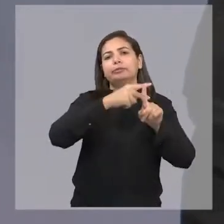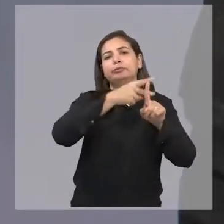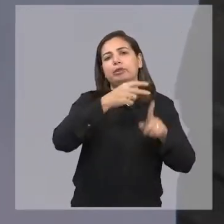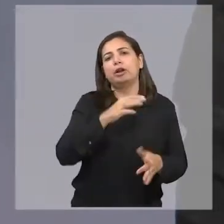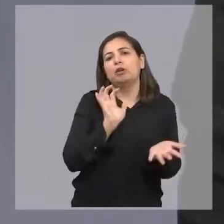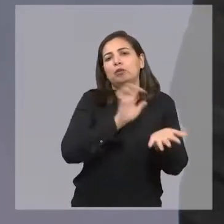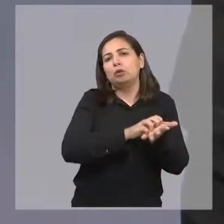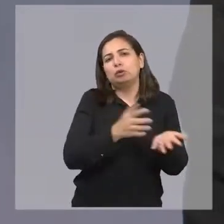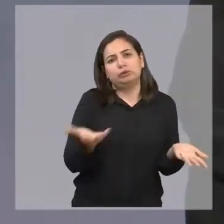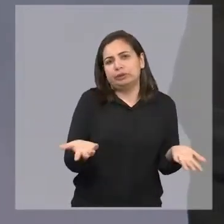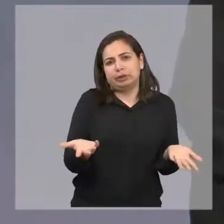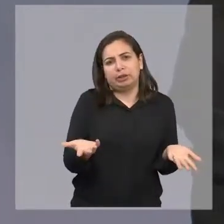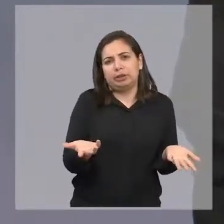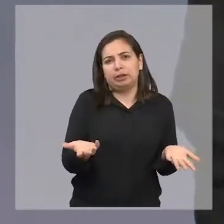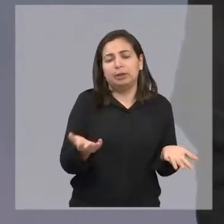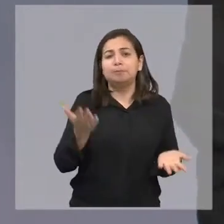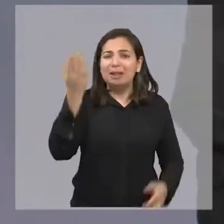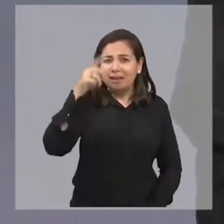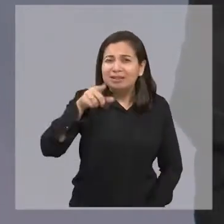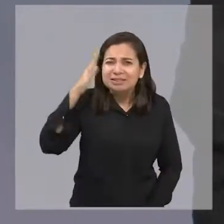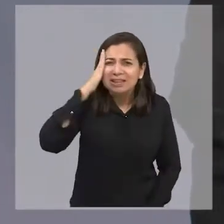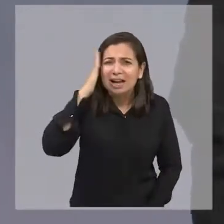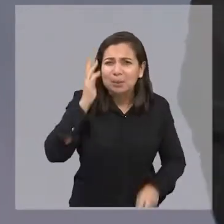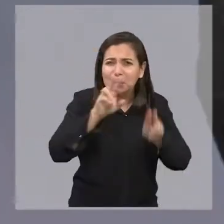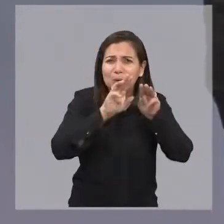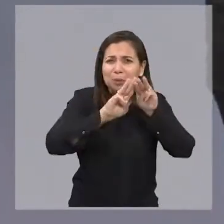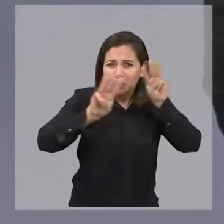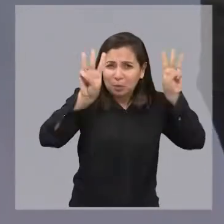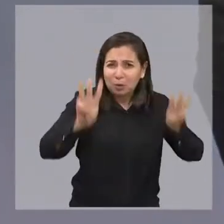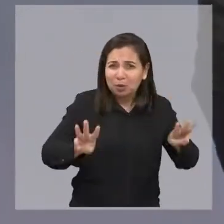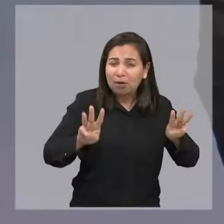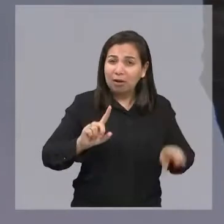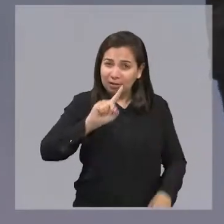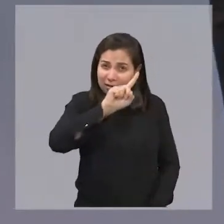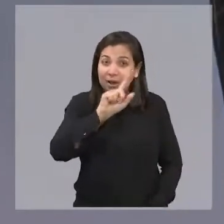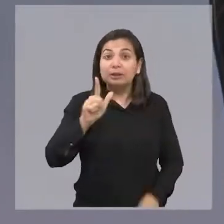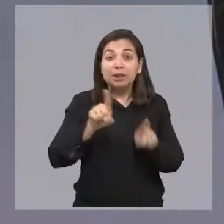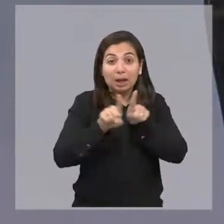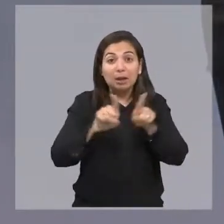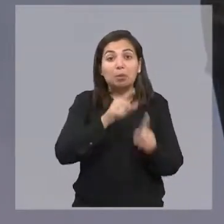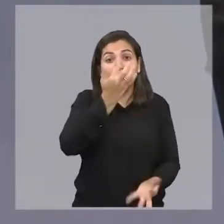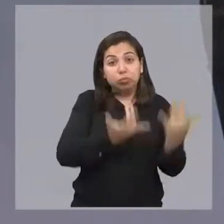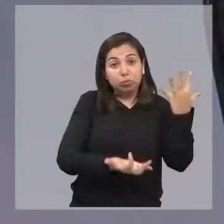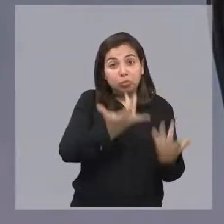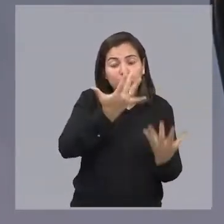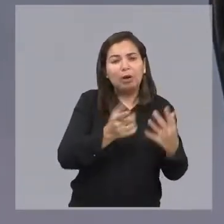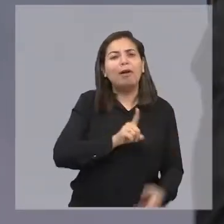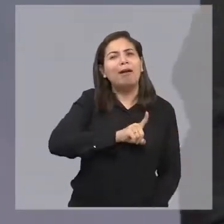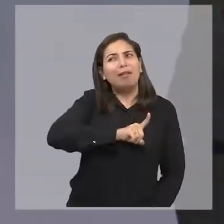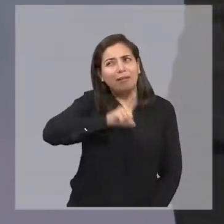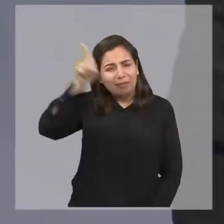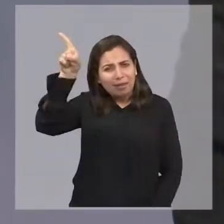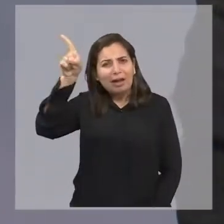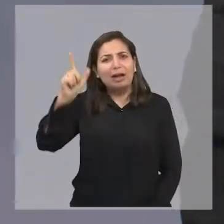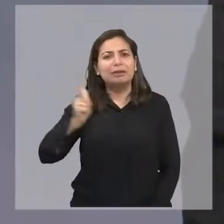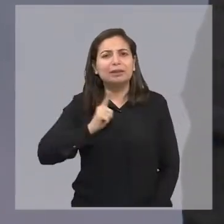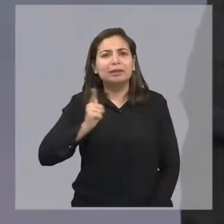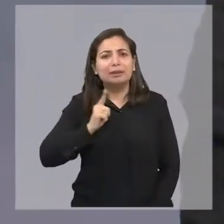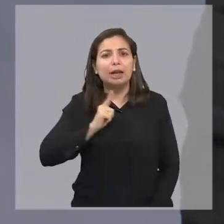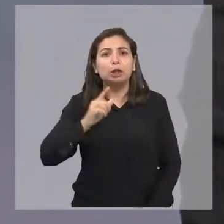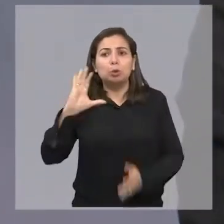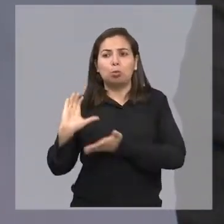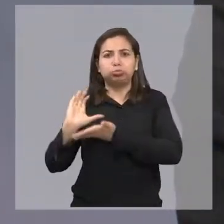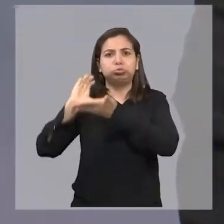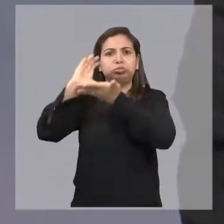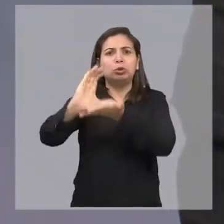amigo. Não tem eficiência. O museu pegou fogo, professor. A Catedral de Notre Dame pegou fogo, todo mundo ficou. E aí, no Brasil, o que é que aconteceu? O